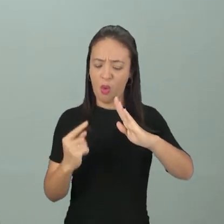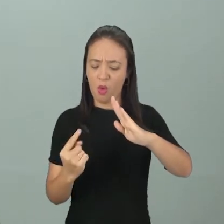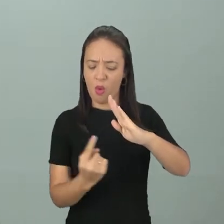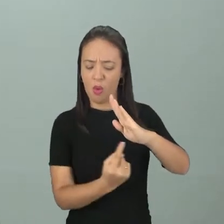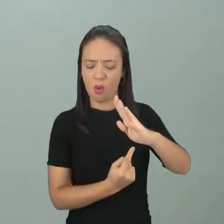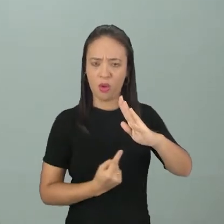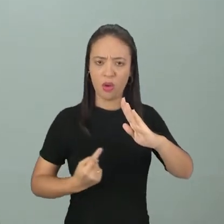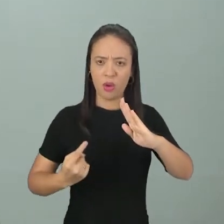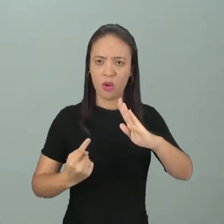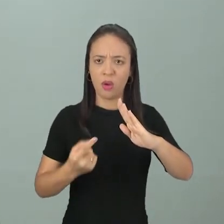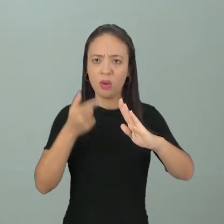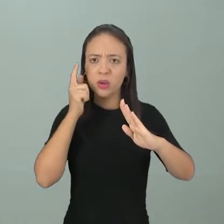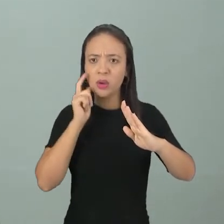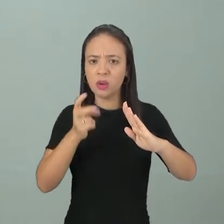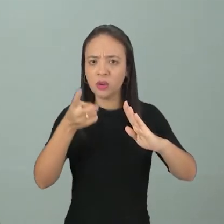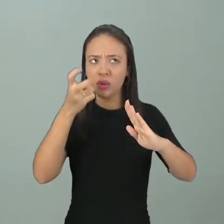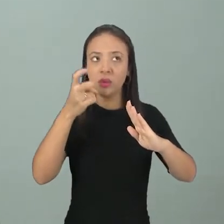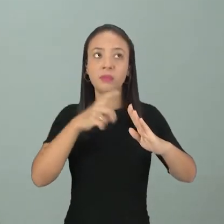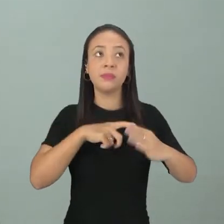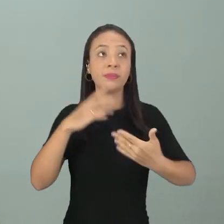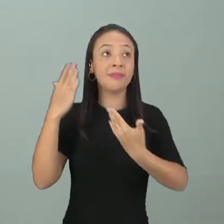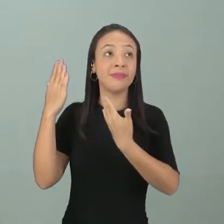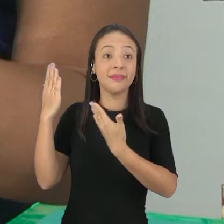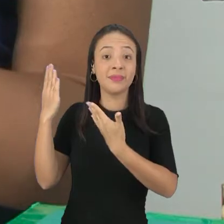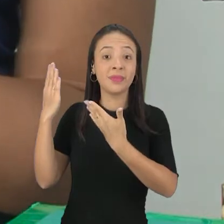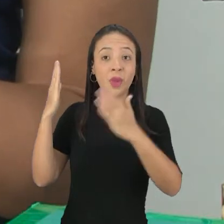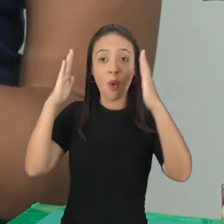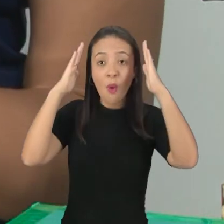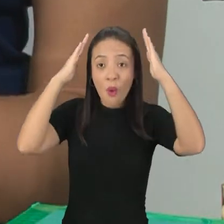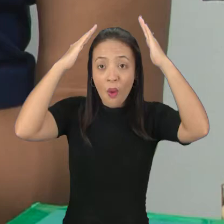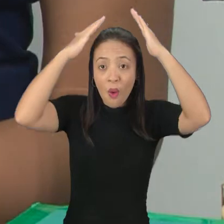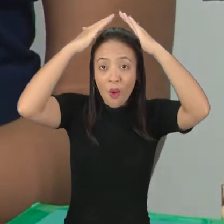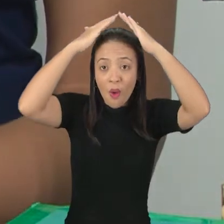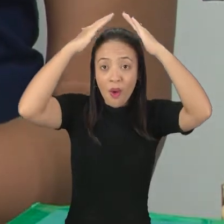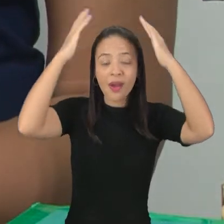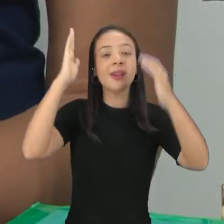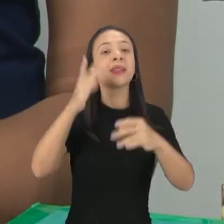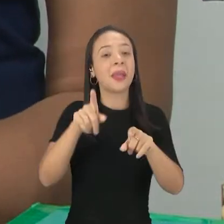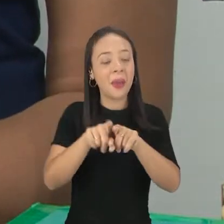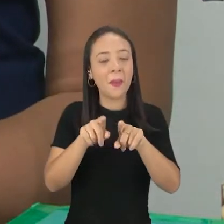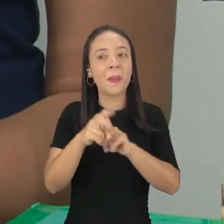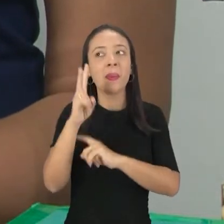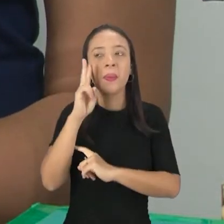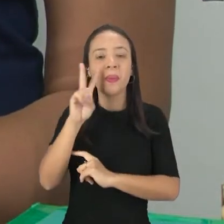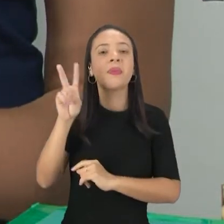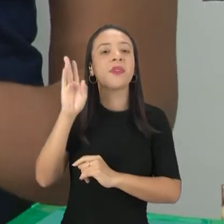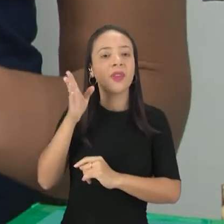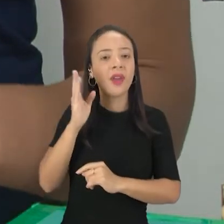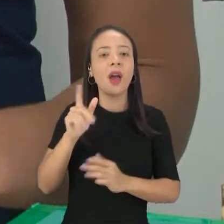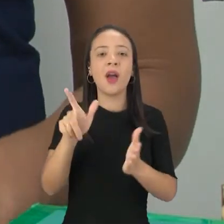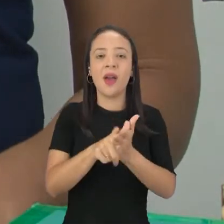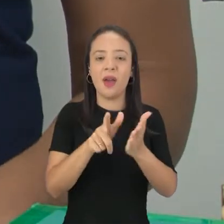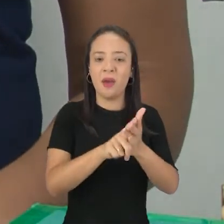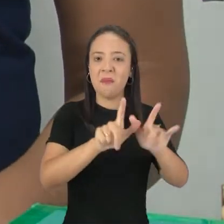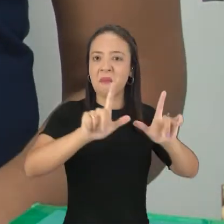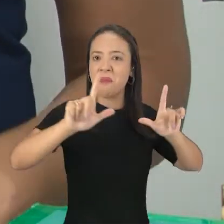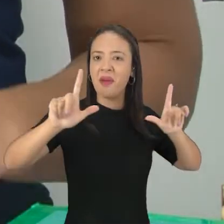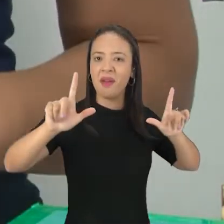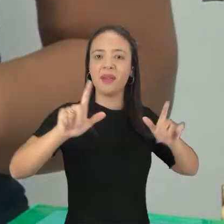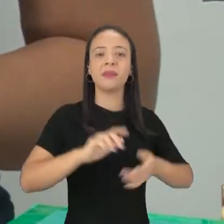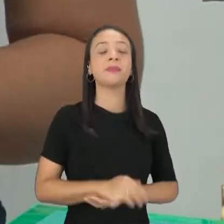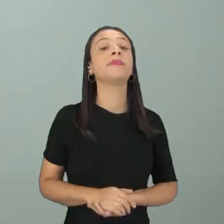identificar? Temos aqui, ó, o nosso chapéu que também vimos na figura no nosso cartaz, não é mesmo? Olhem